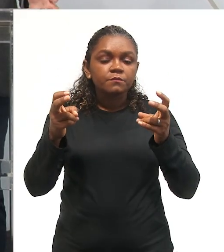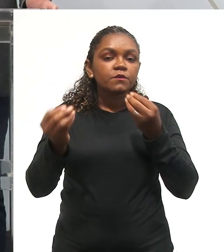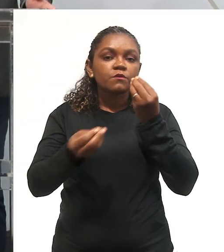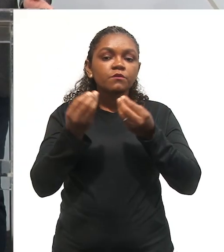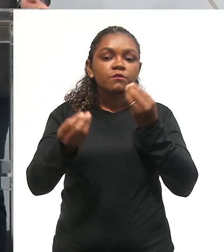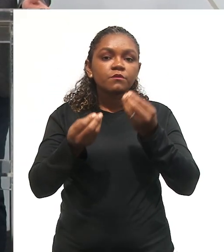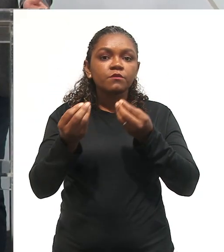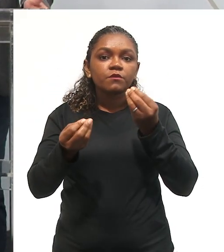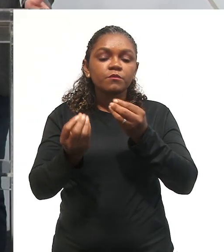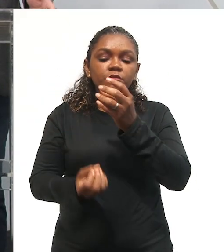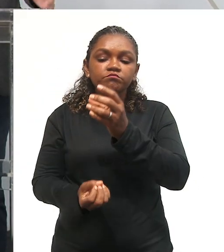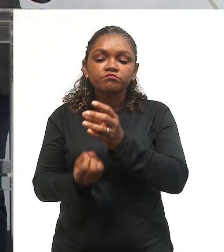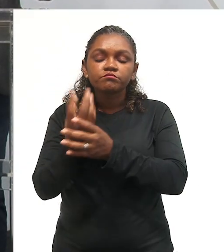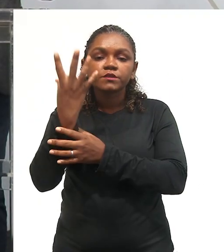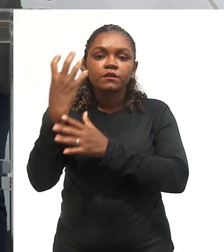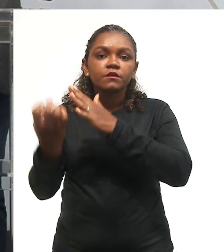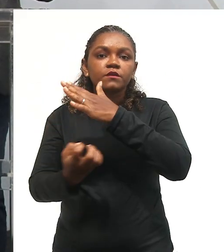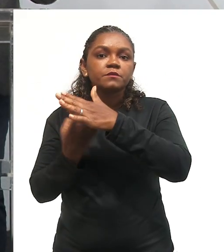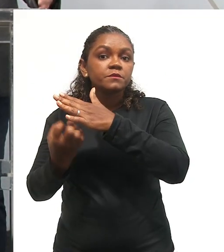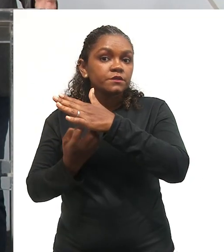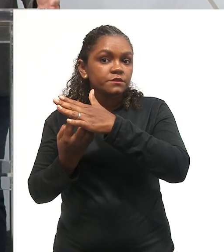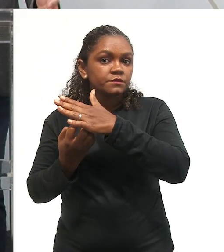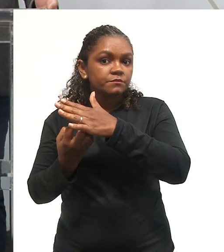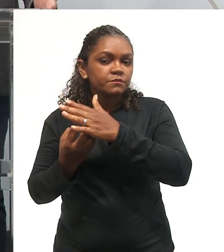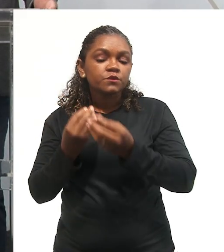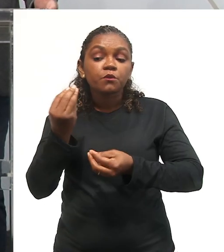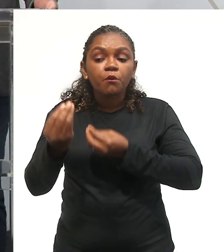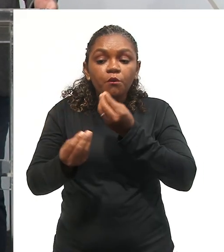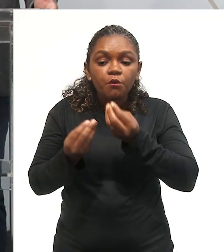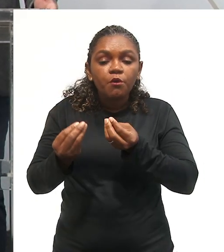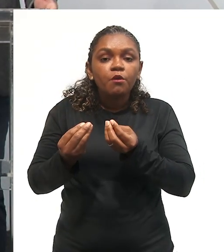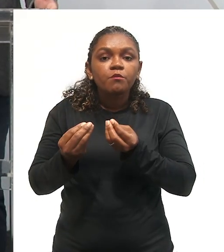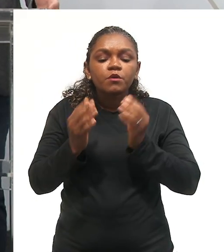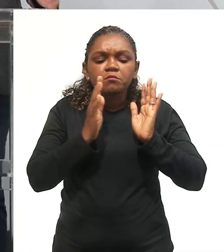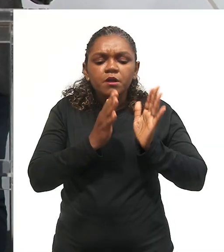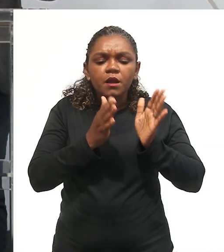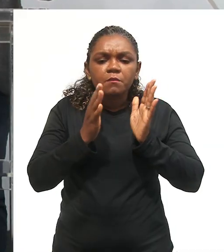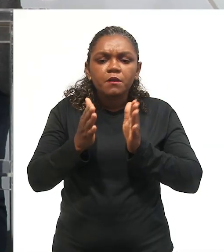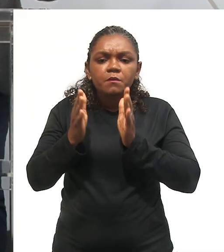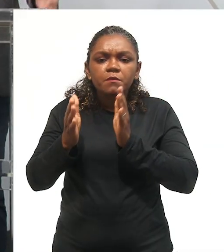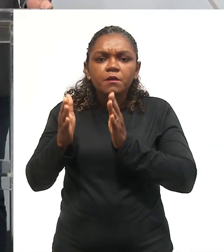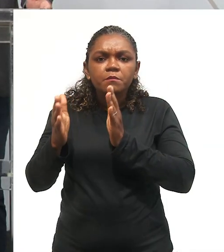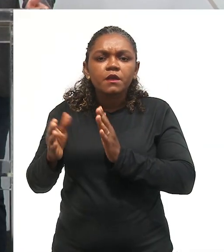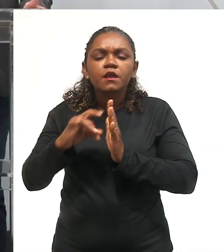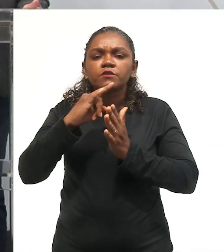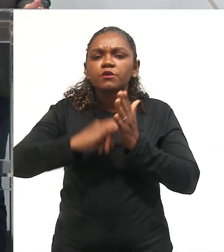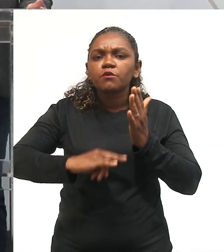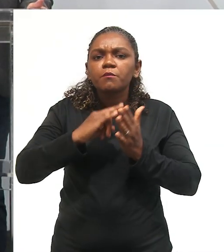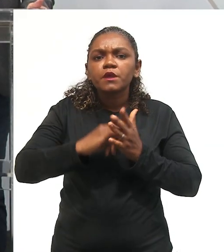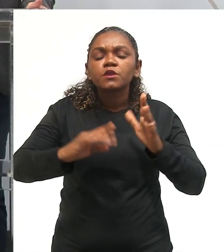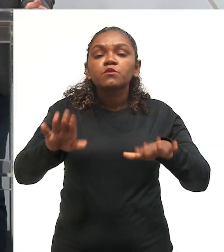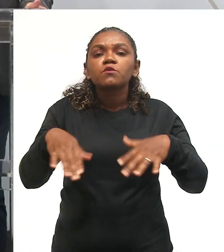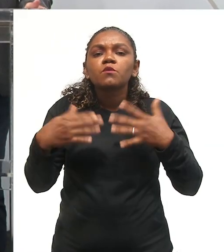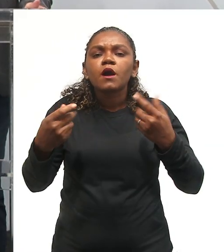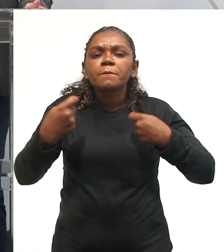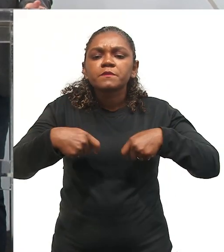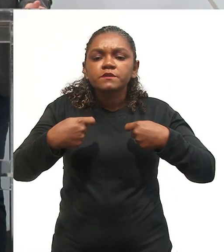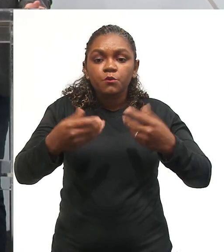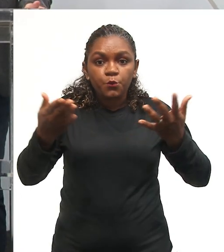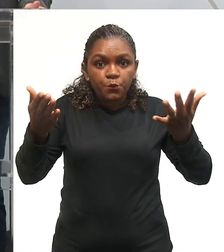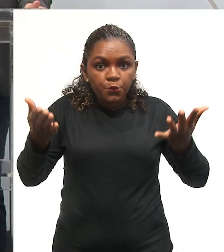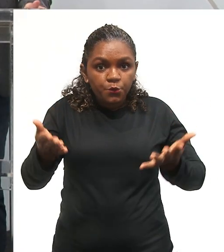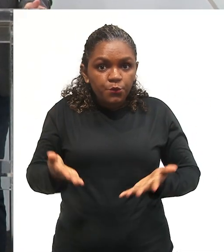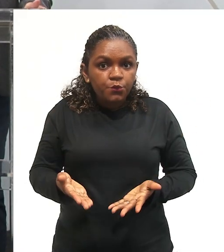da pessoa jurídica. Como ela nasce, após o seu registro, os documentos que são necessários. E hoje nós